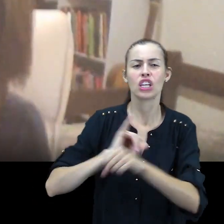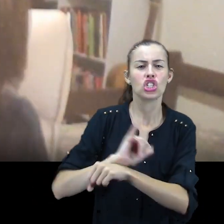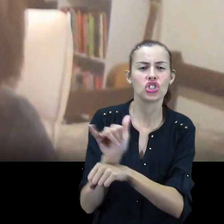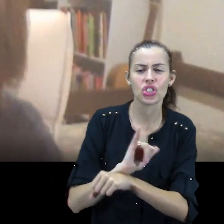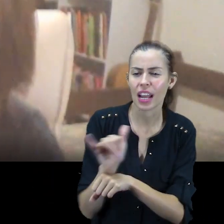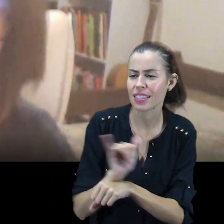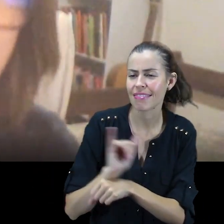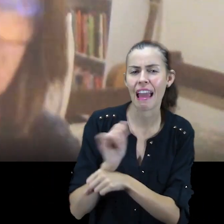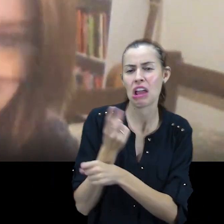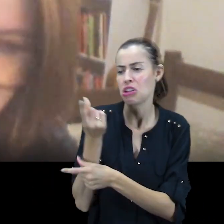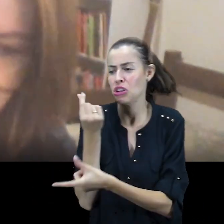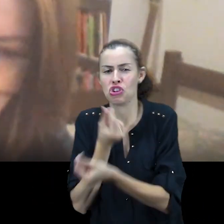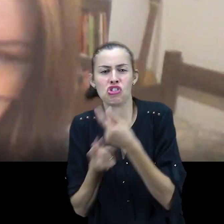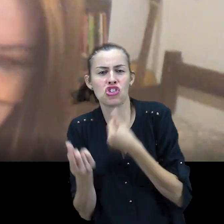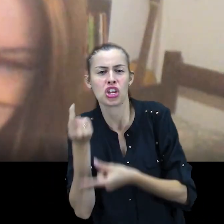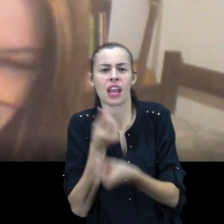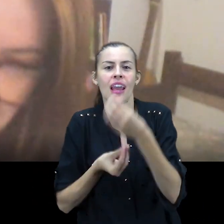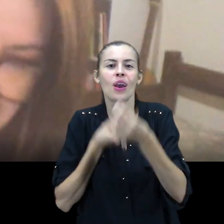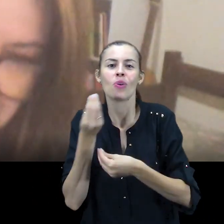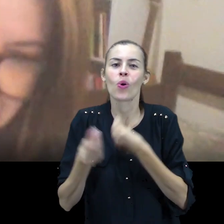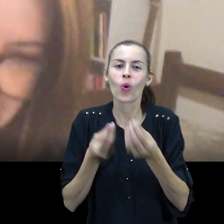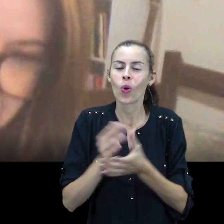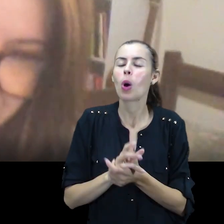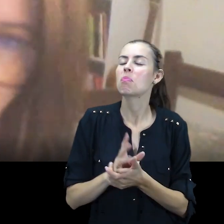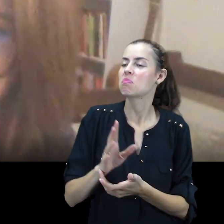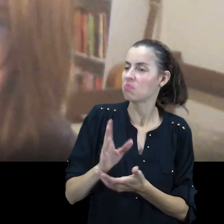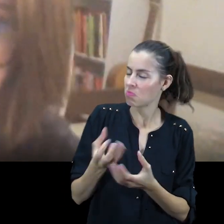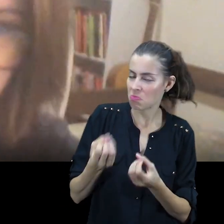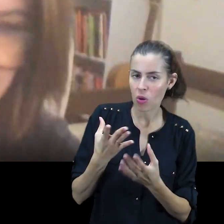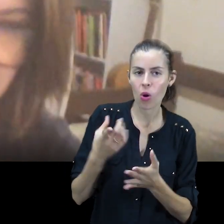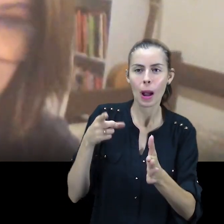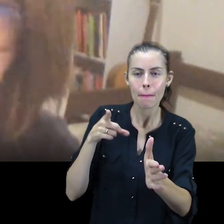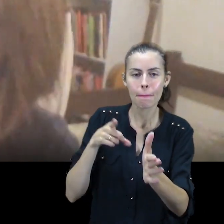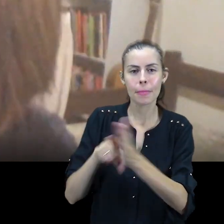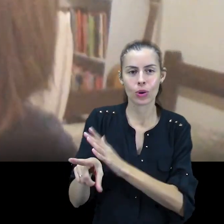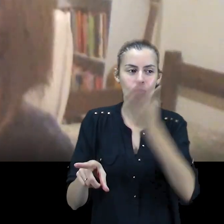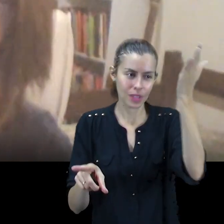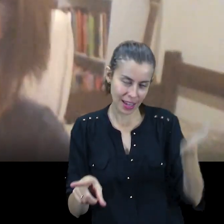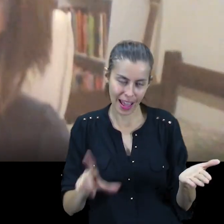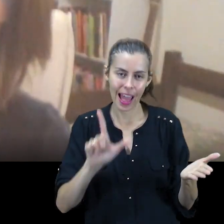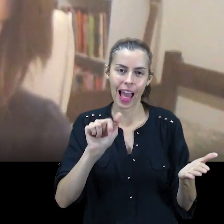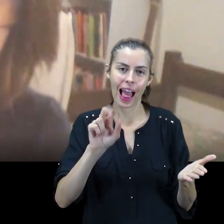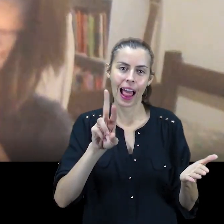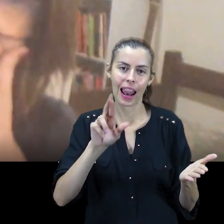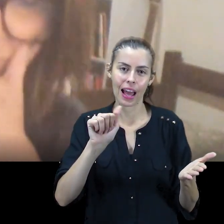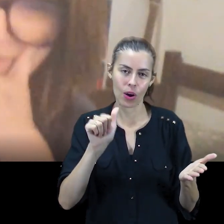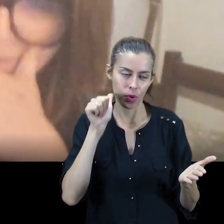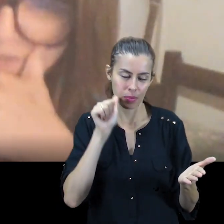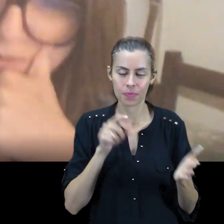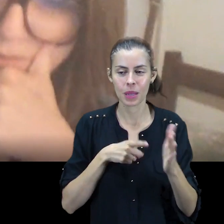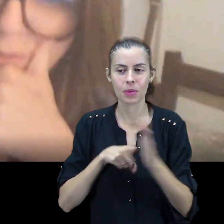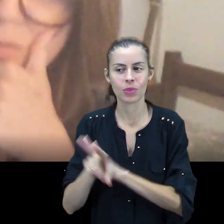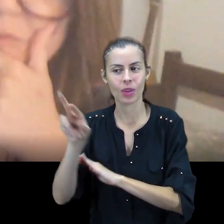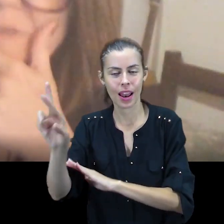pergunta, Laura, e dessa retomada da Carolina. E eu acho que a gente não tem tanto tempo agora, né? A gente colocou um teto